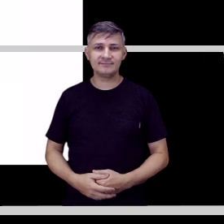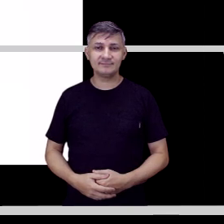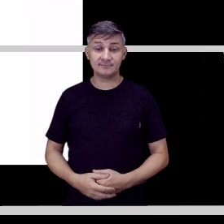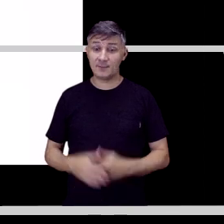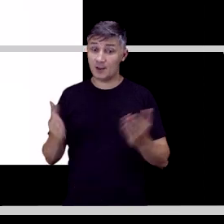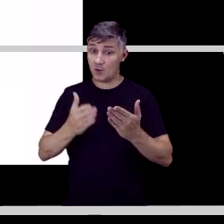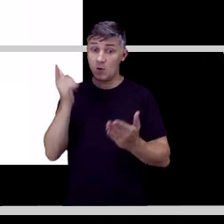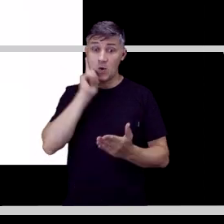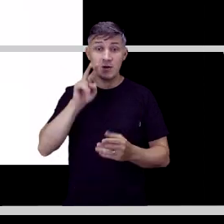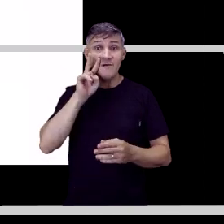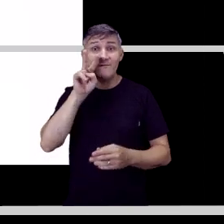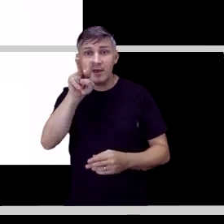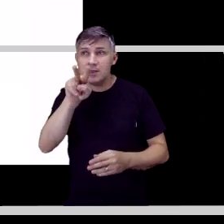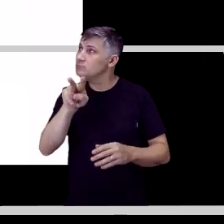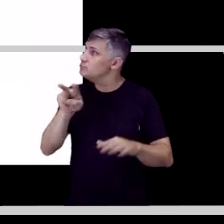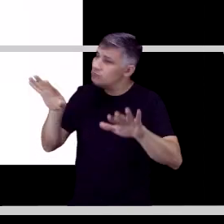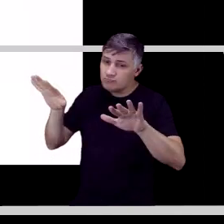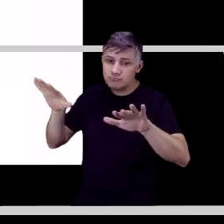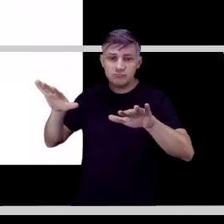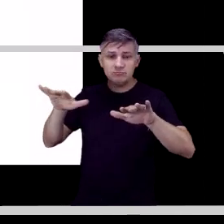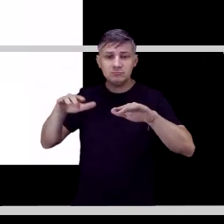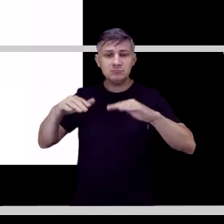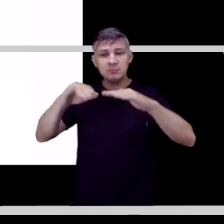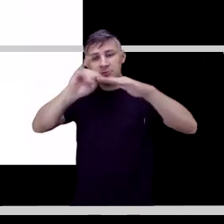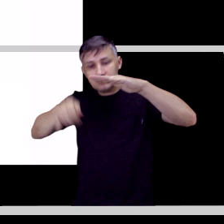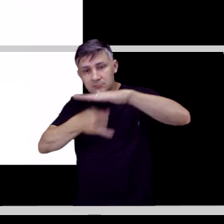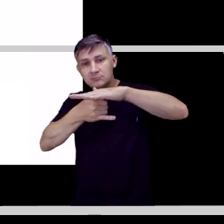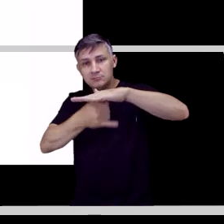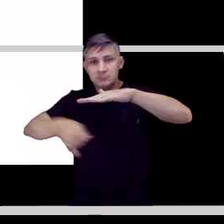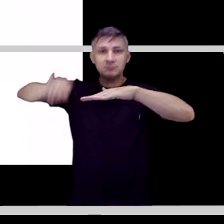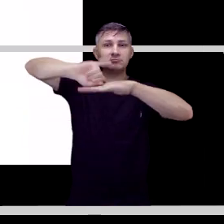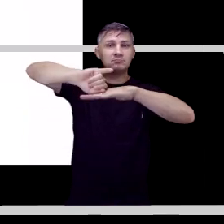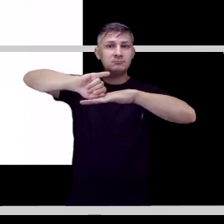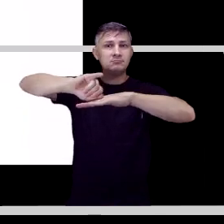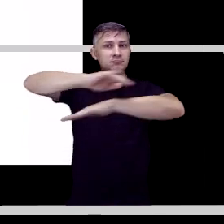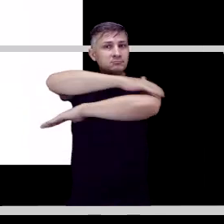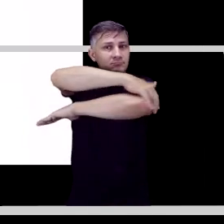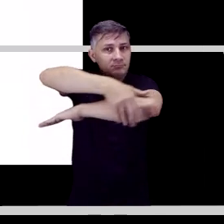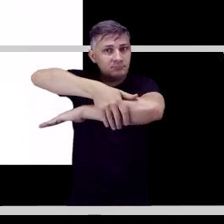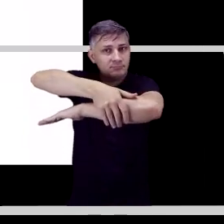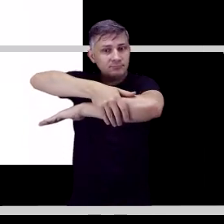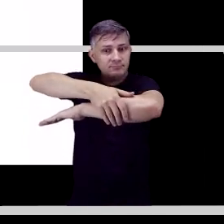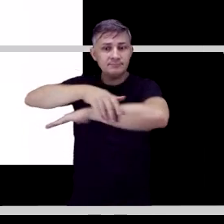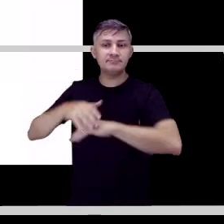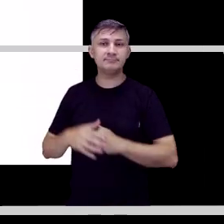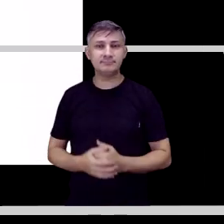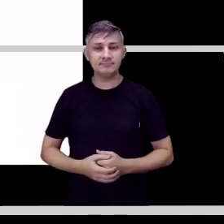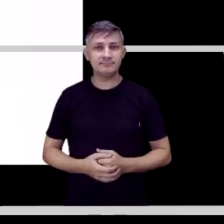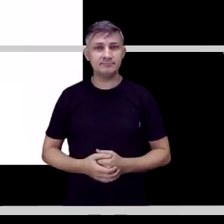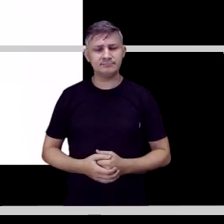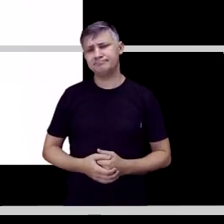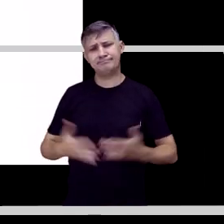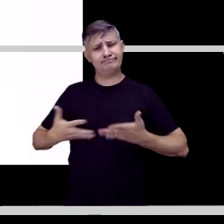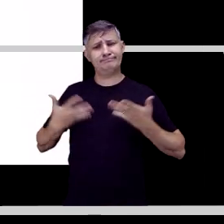Aí a gente consegue ver essa relação da galeria inferior com a praça em cima. E é